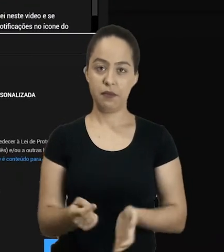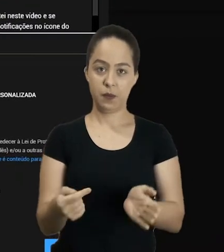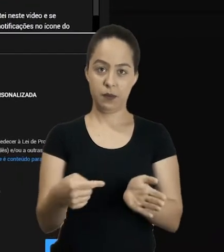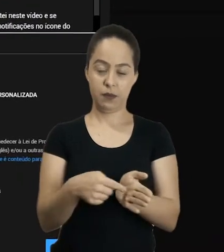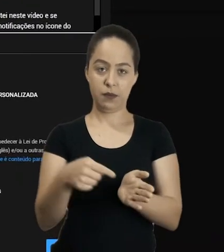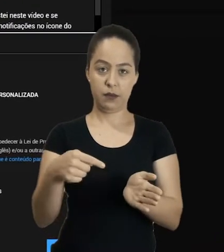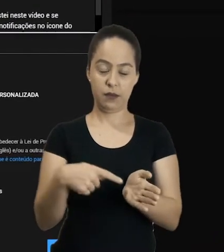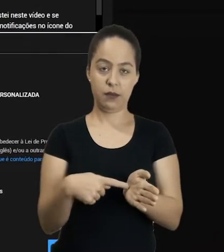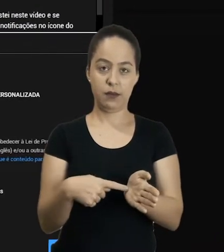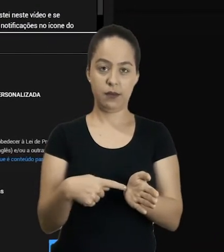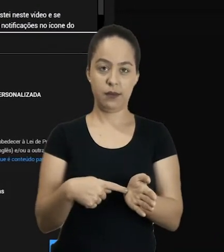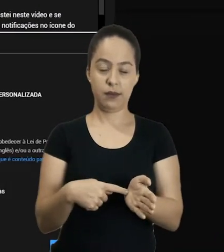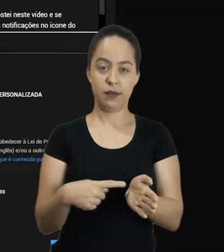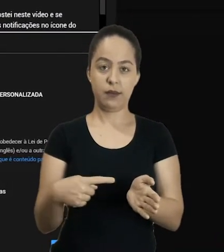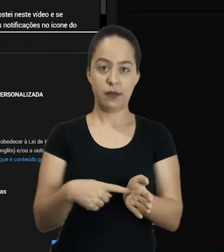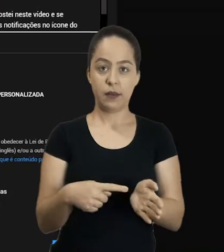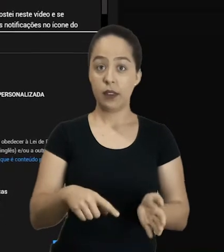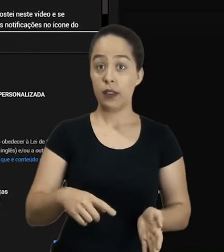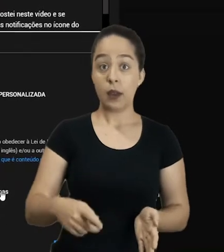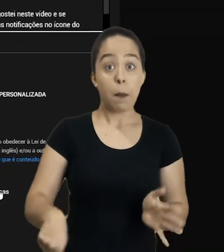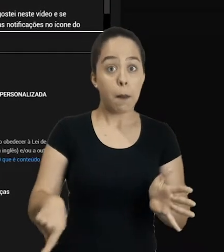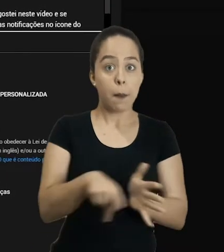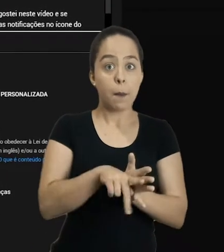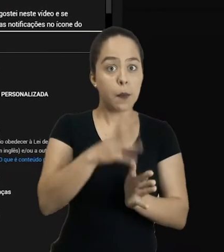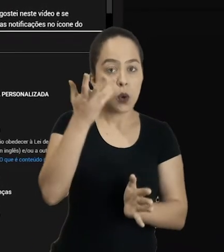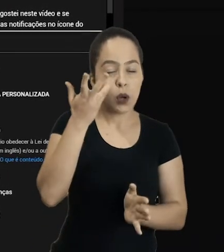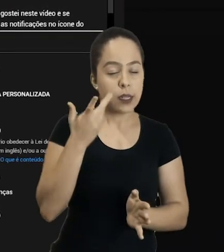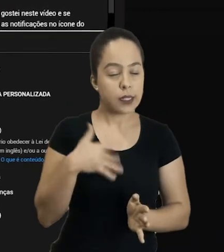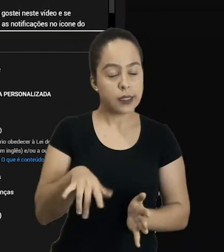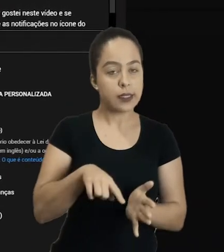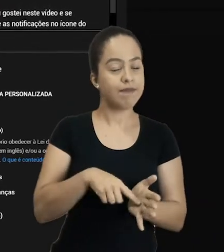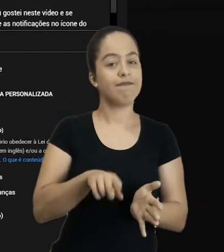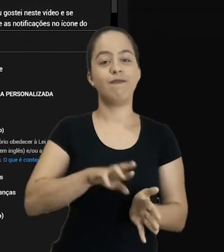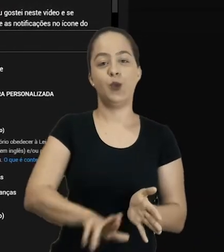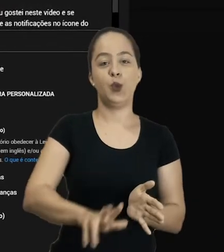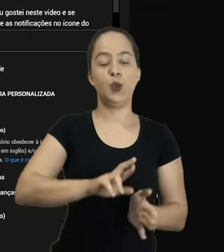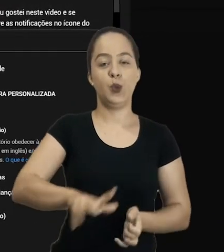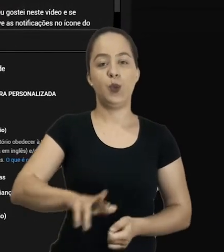Aí vou marcar aqui, não é para crianças.